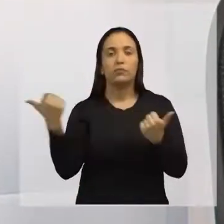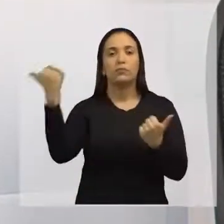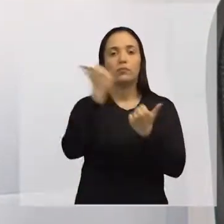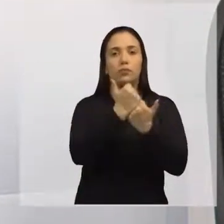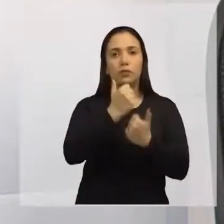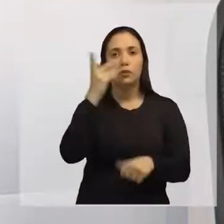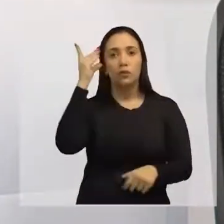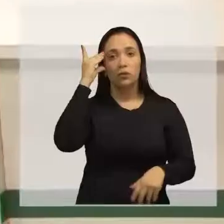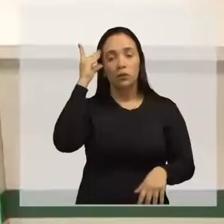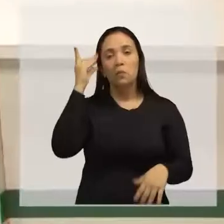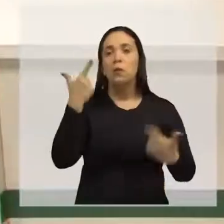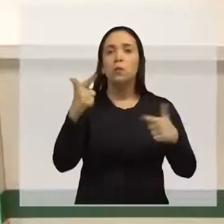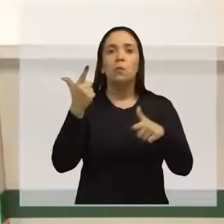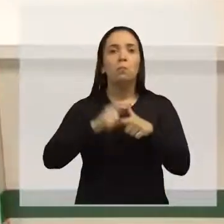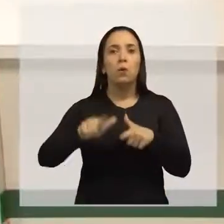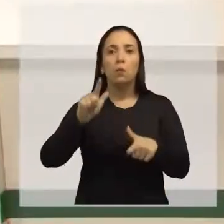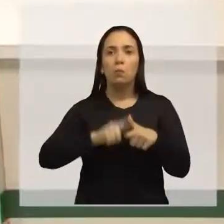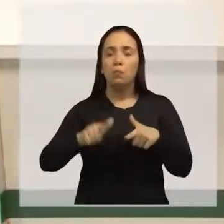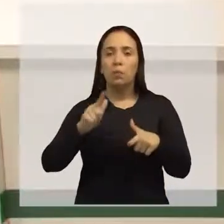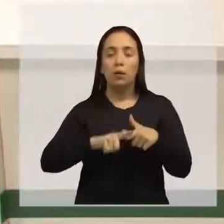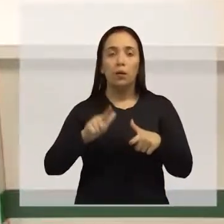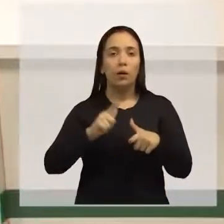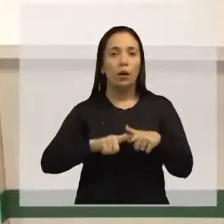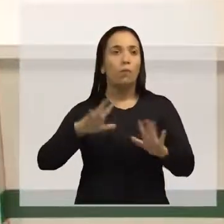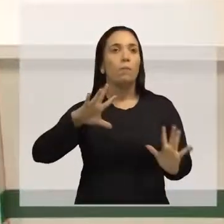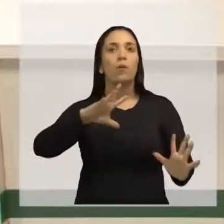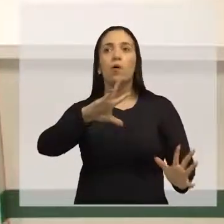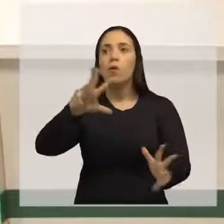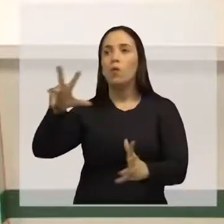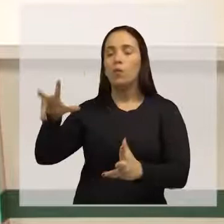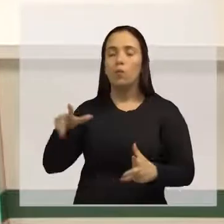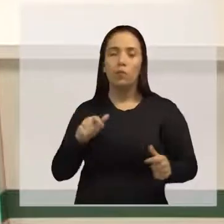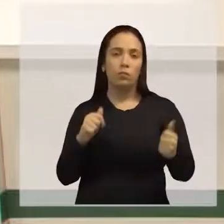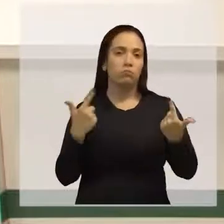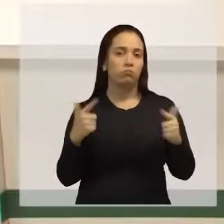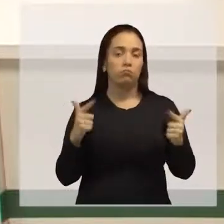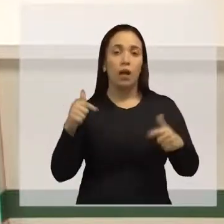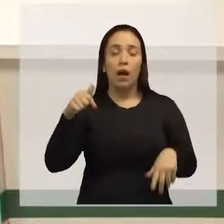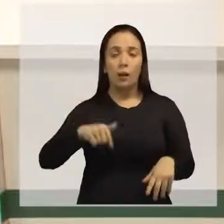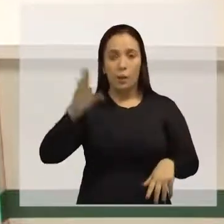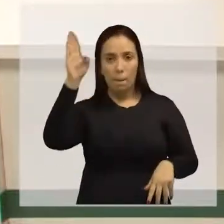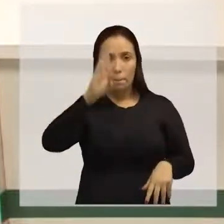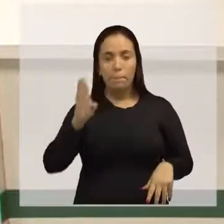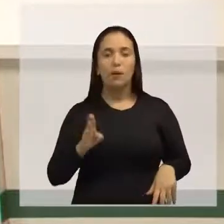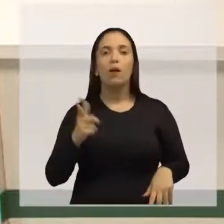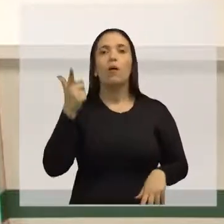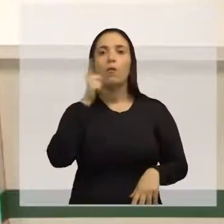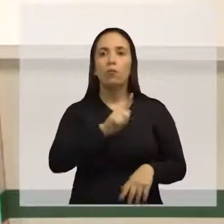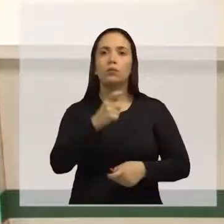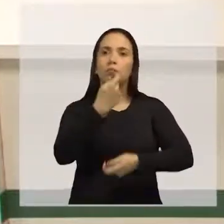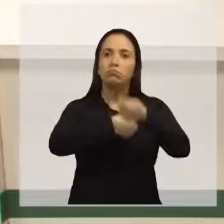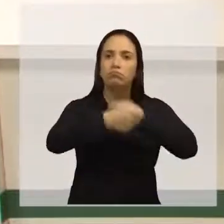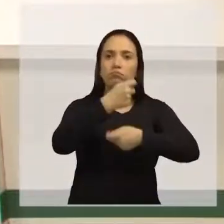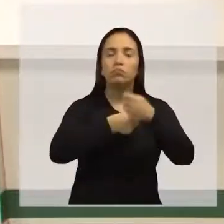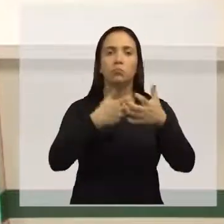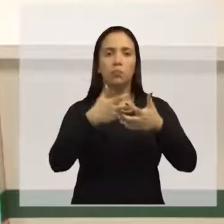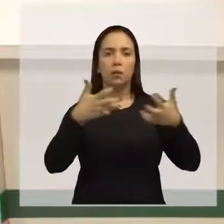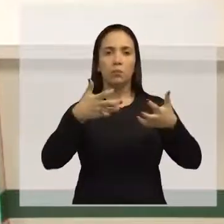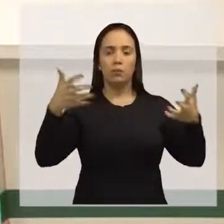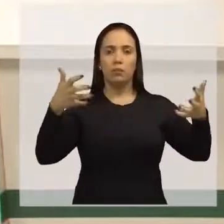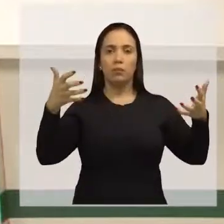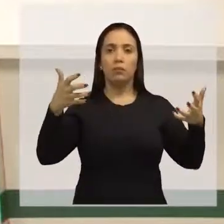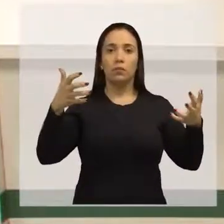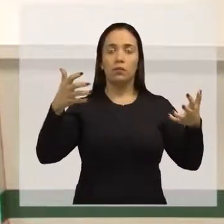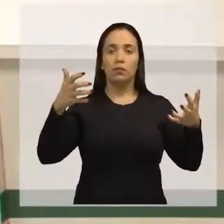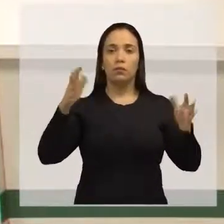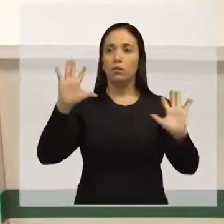não tinha crise. Tinha crise mundial, não tinha crise no Brasil. O Brasil crescendo, o Brasil incluindo, Lula era respeitado. Foi o único